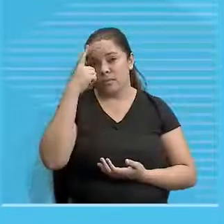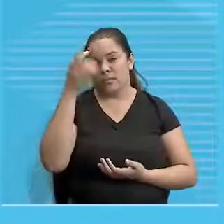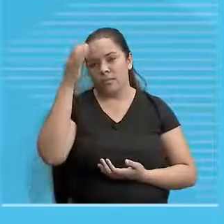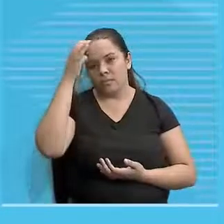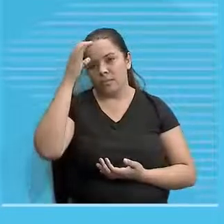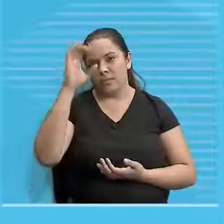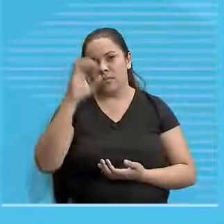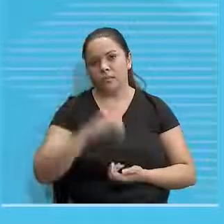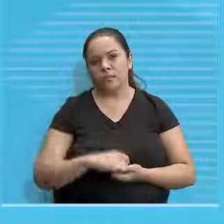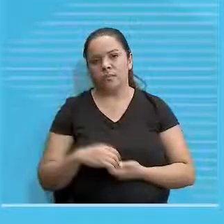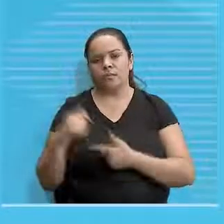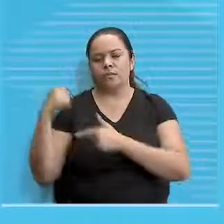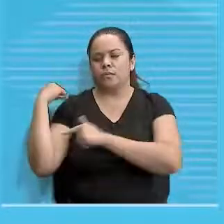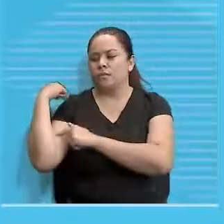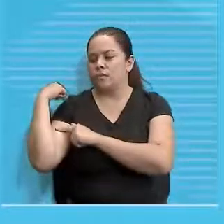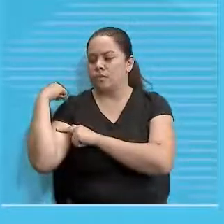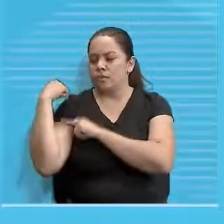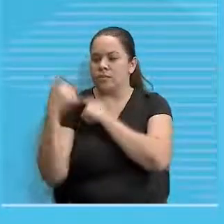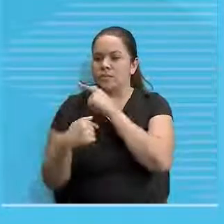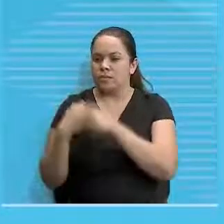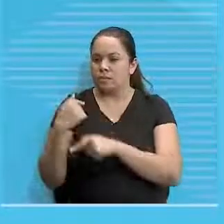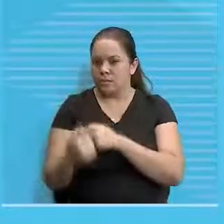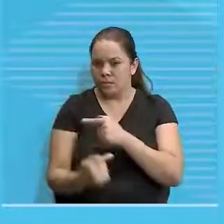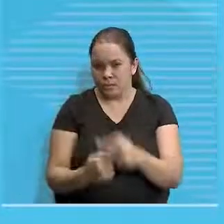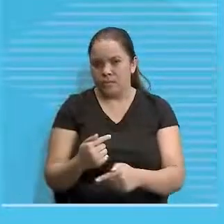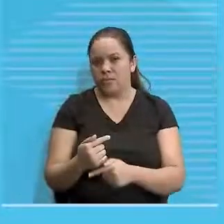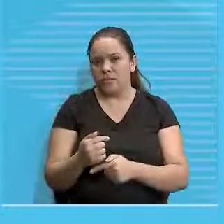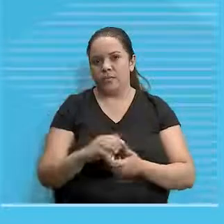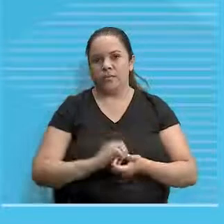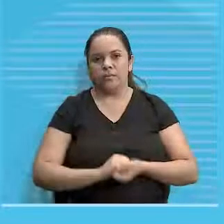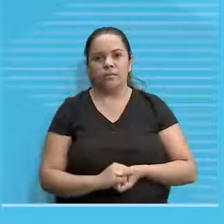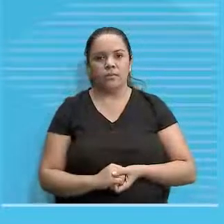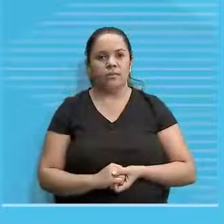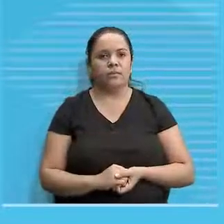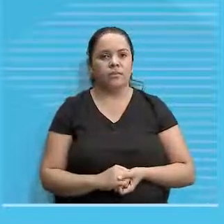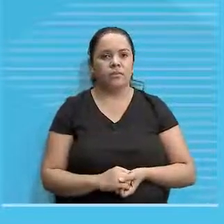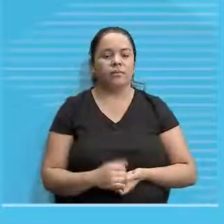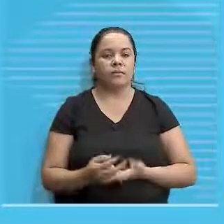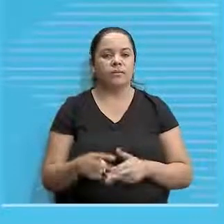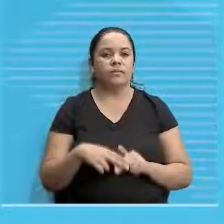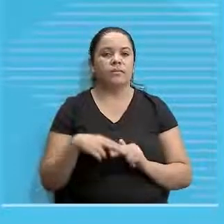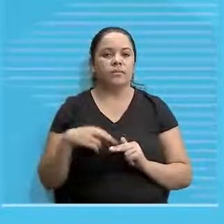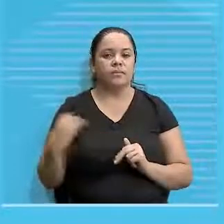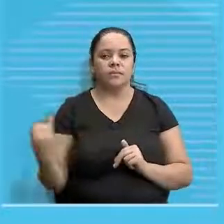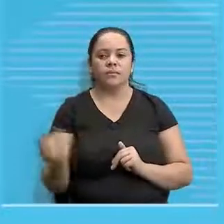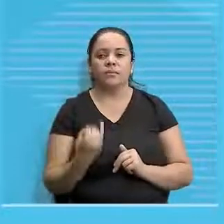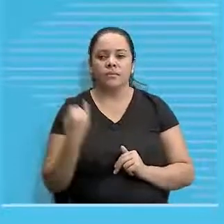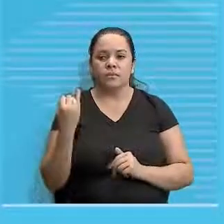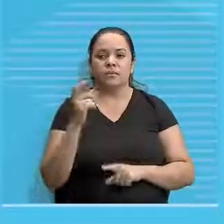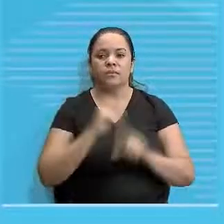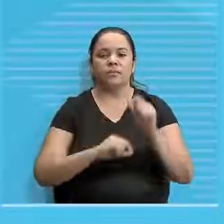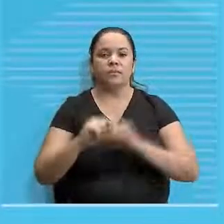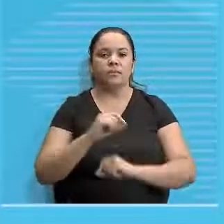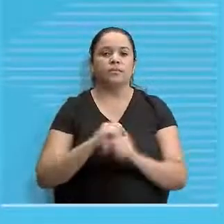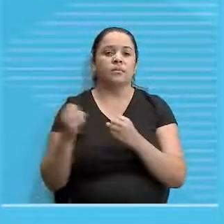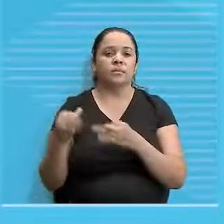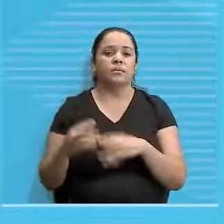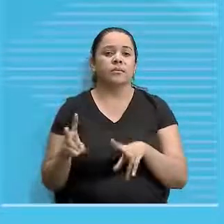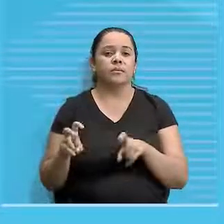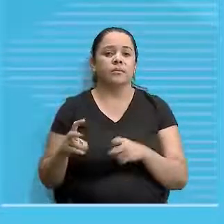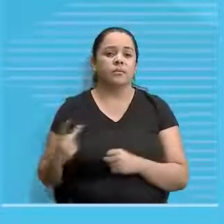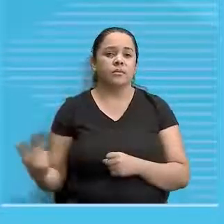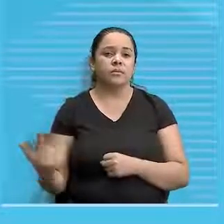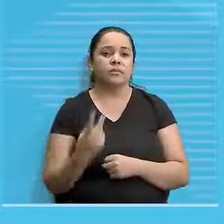vai passando de geração em geração. Por isso que é tão importante que a gente fale aqui de valores em relação